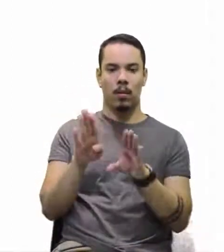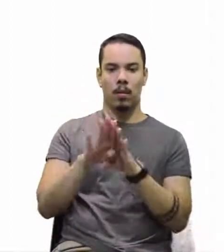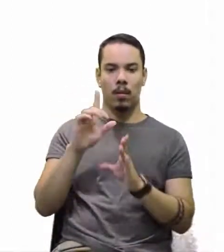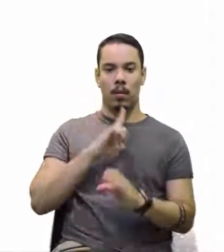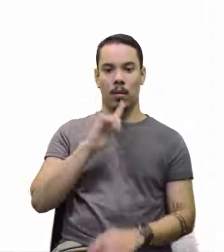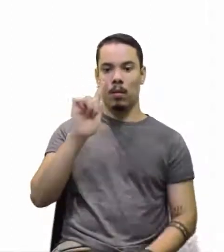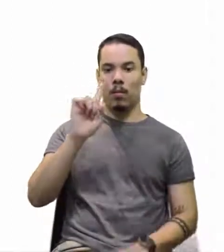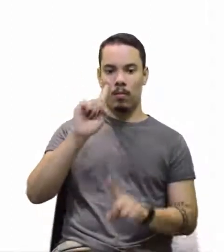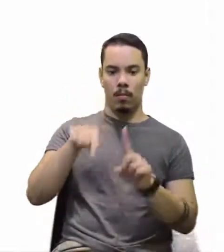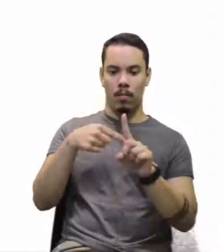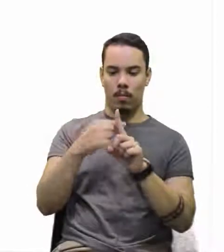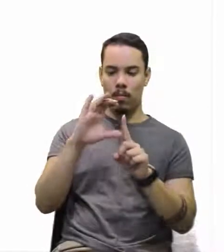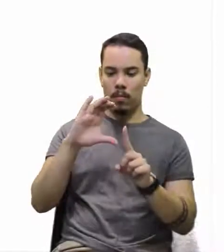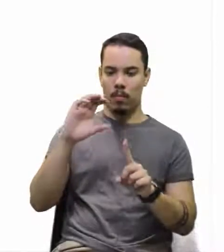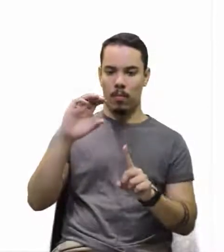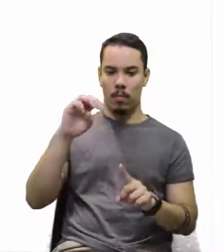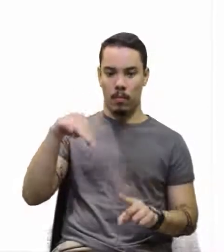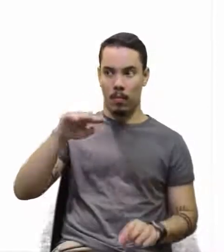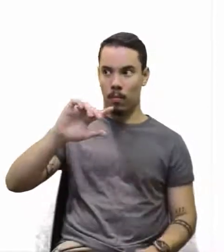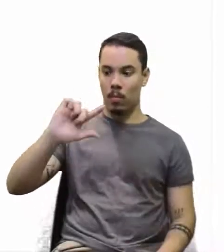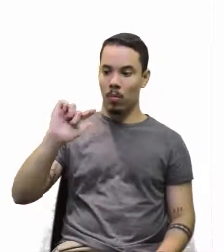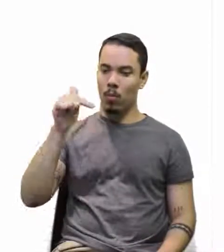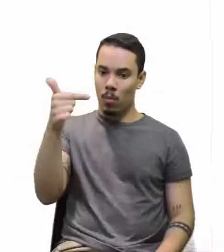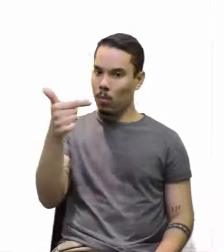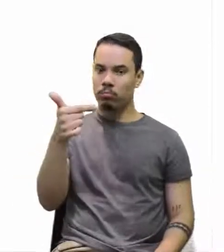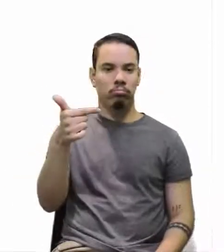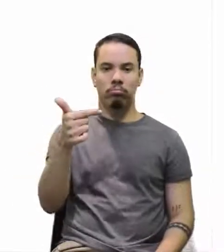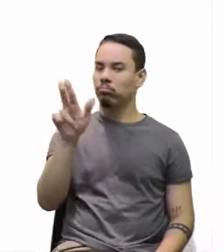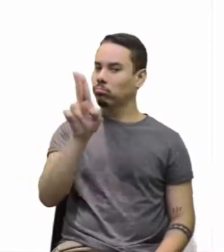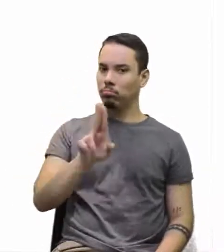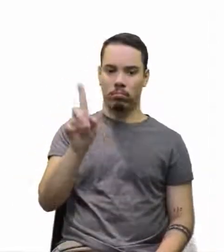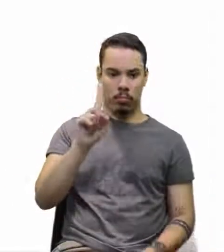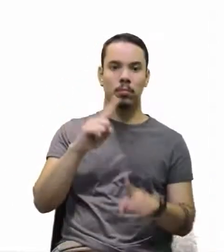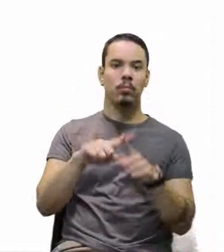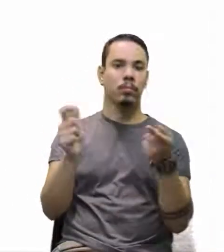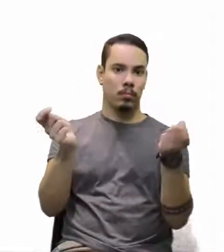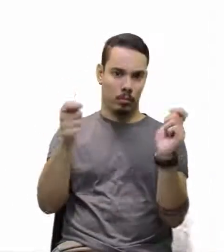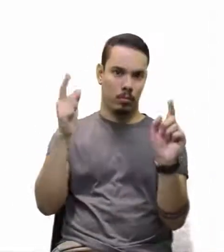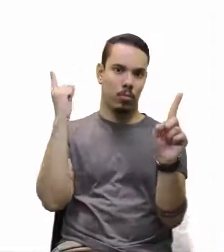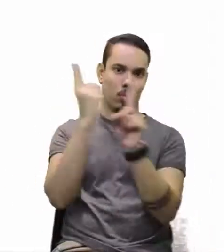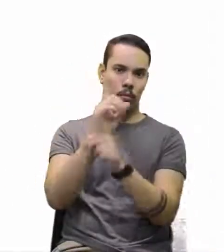centímetro quadrado. Não é muito utilizado, mas você pode encontrar.